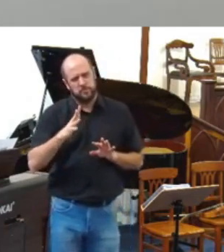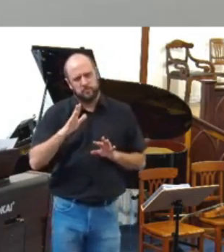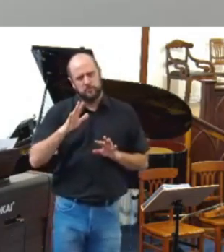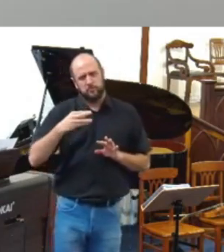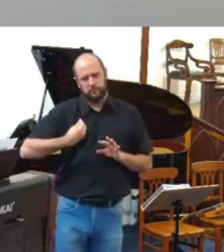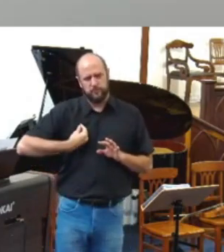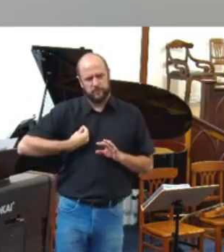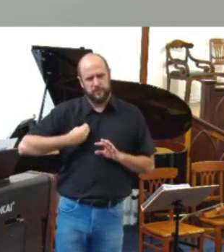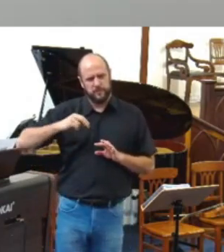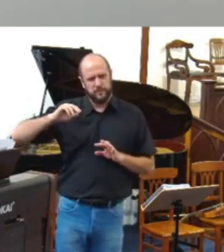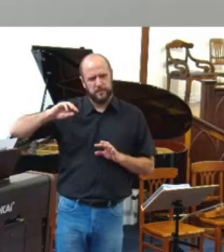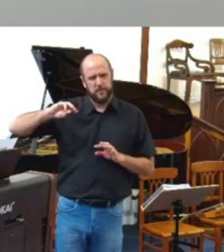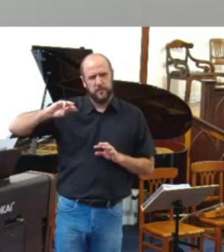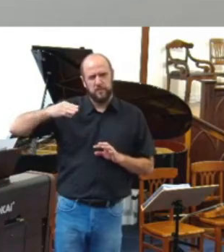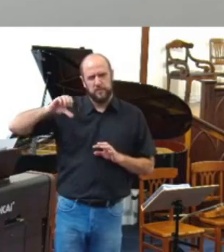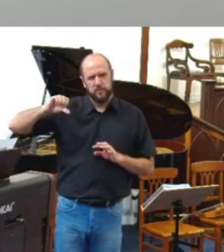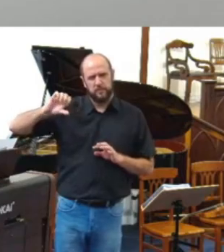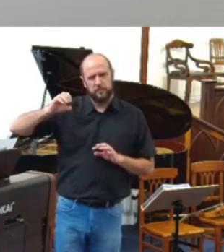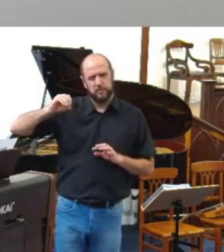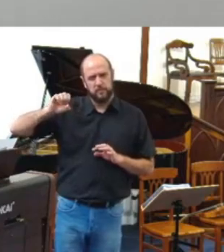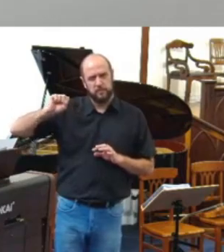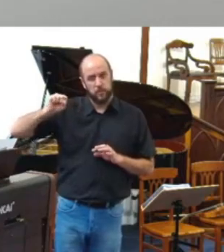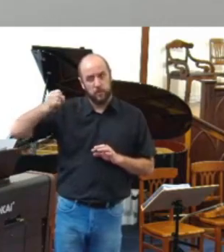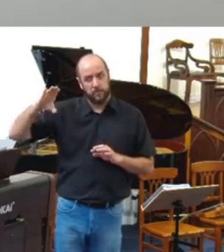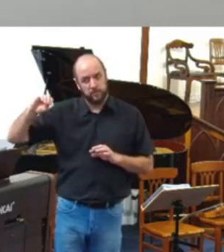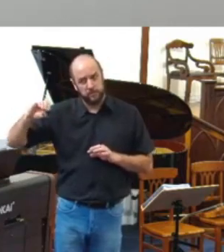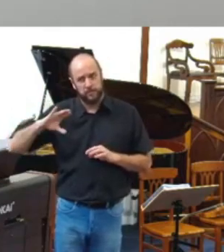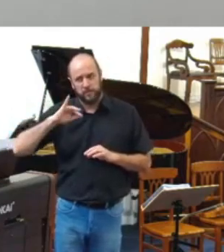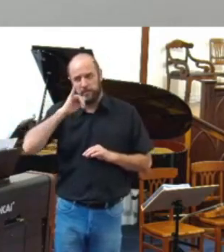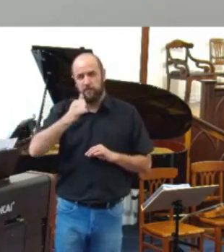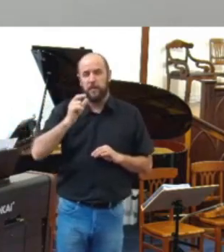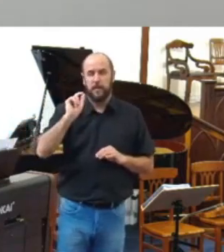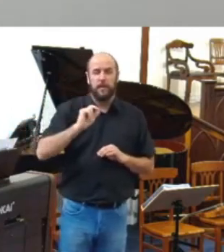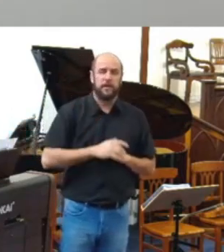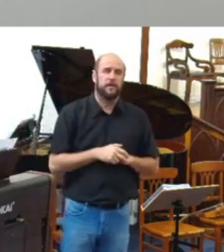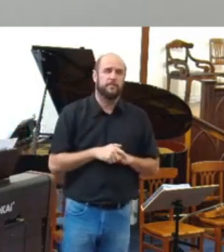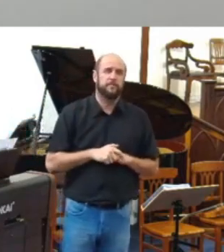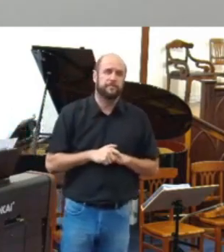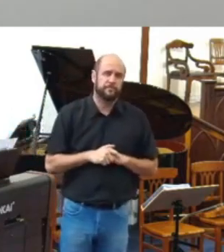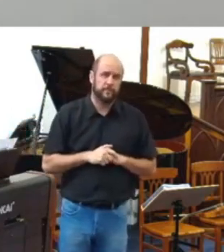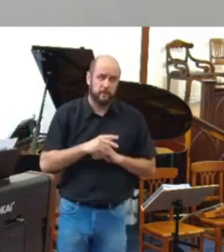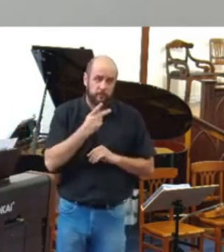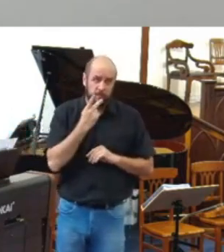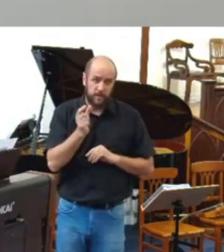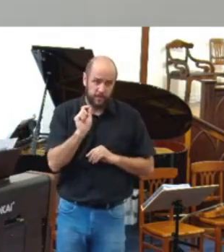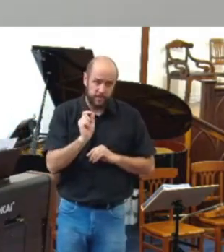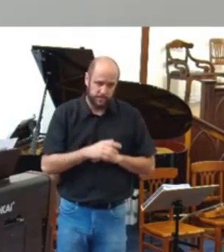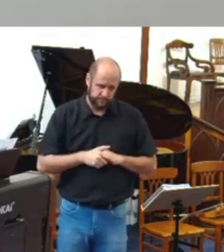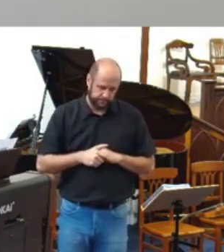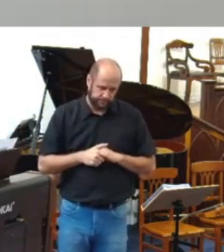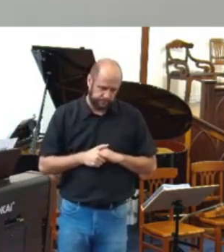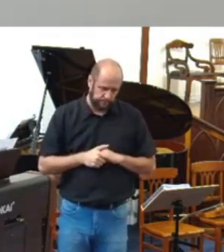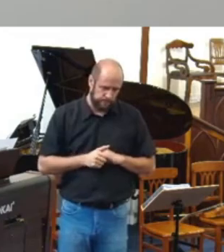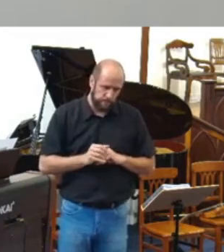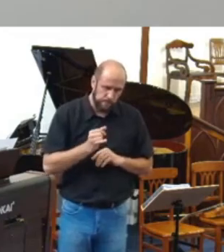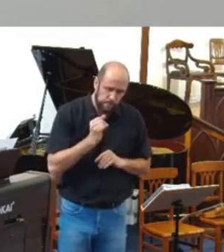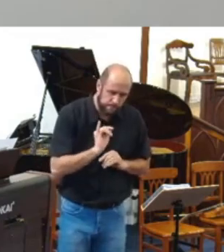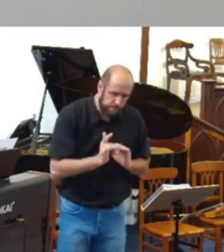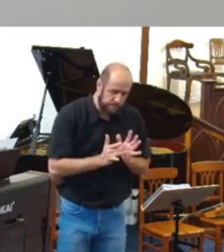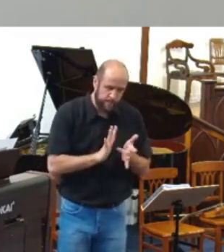1980, faleceu há não muitos anos atrás. Ele disse assim, olha como é sério, ele disse: se Cristo